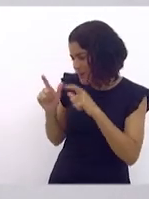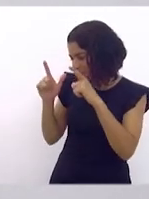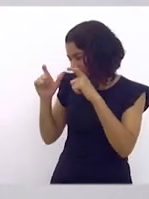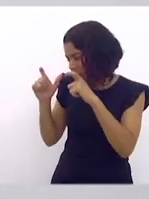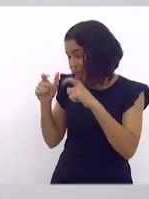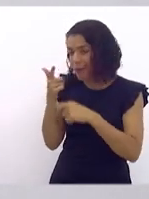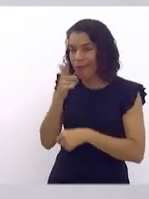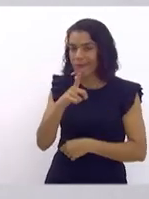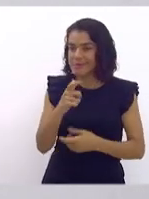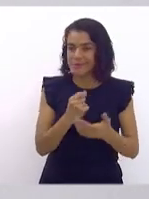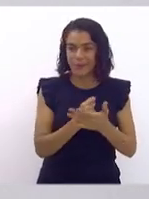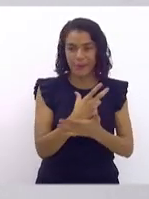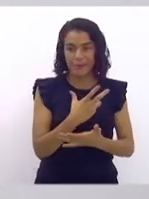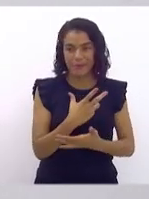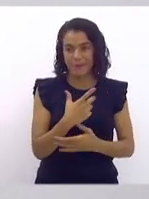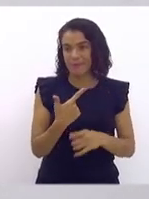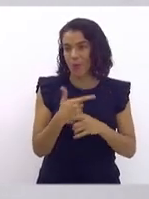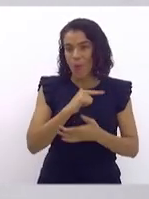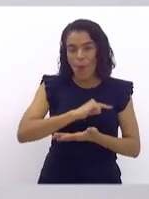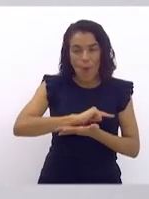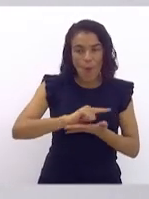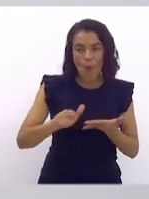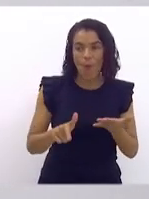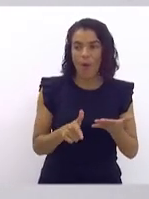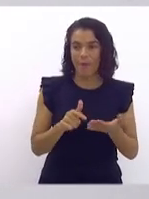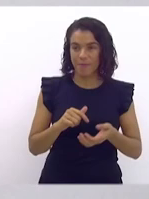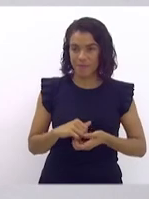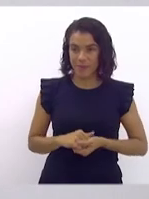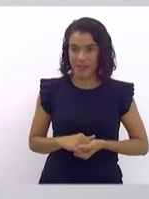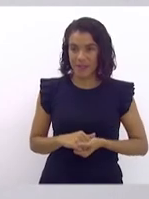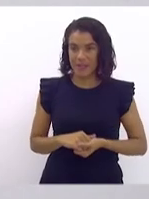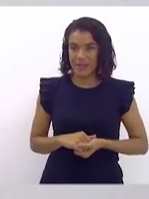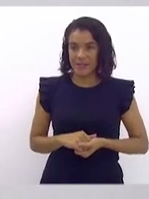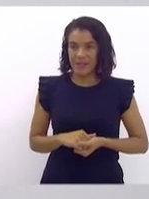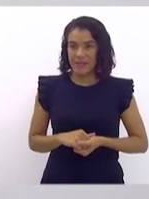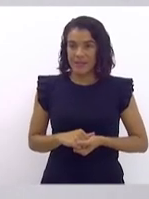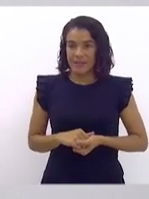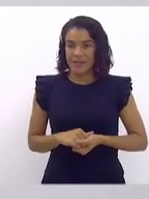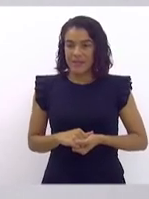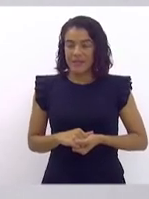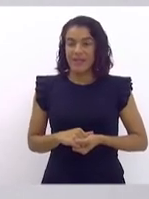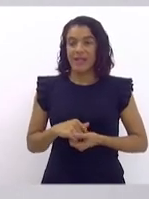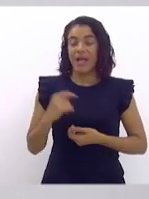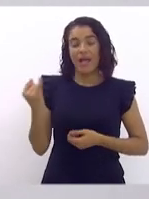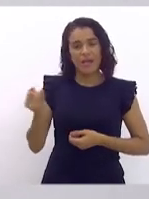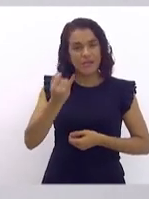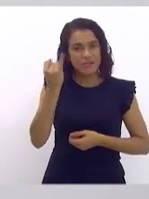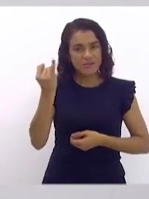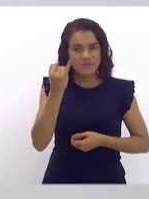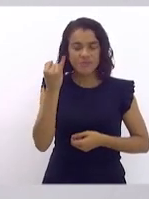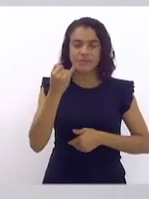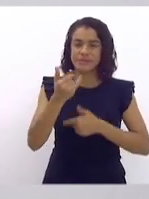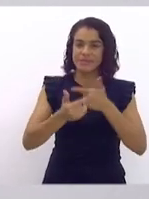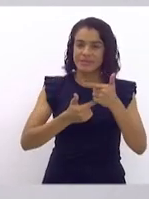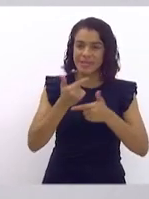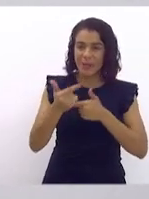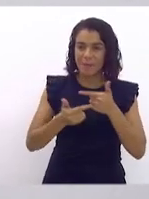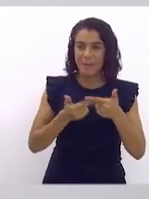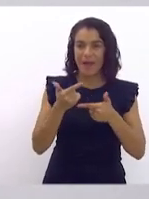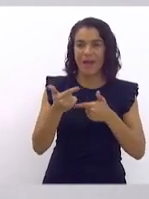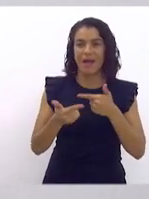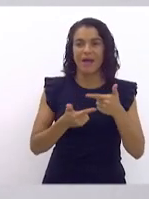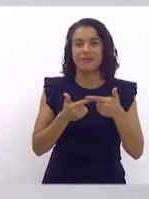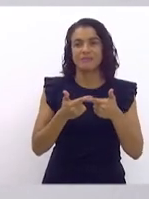adquirir o livro, porque já não tinha mais exemplares. Mas é de suma importância esses trabalhos para